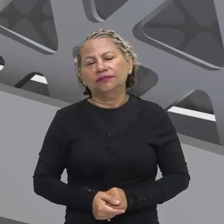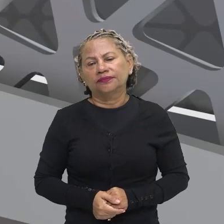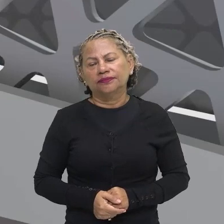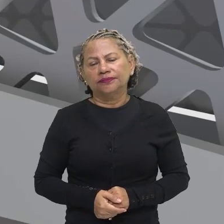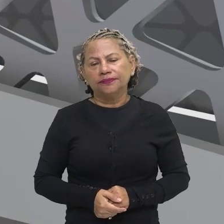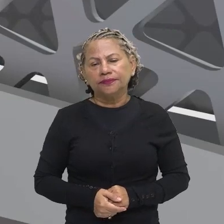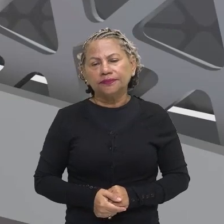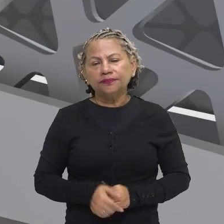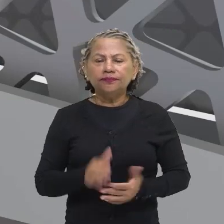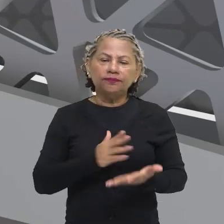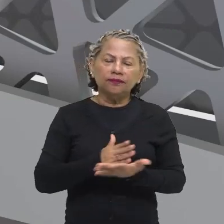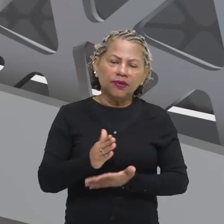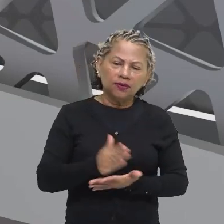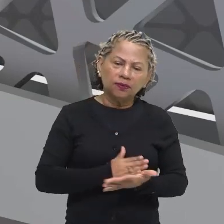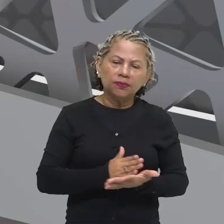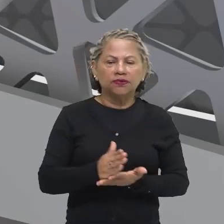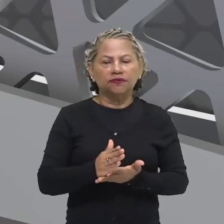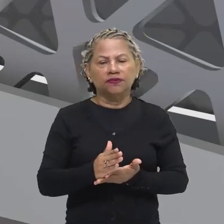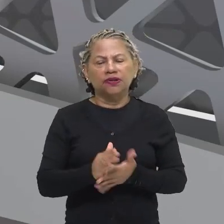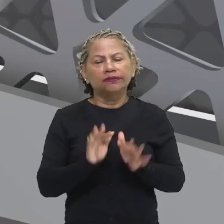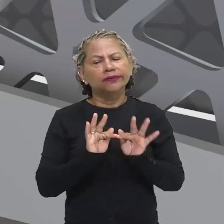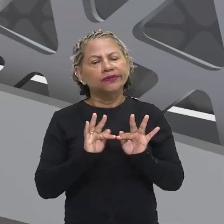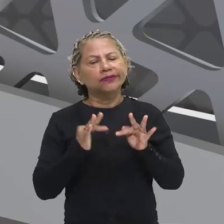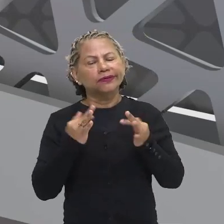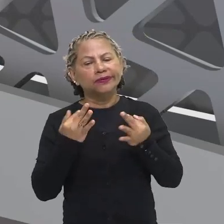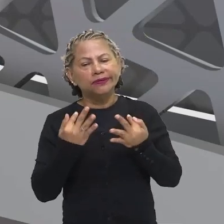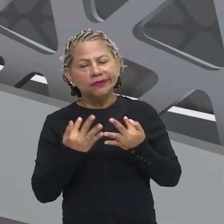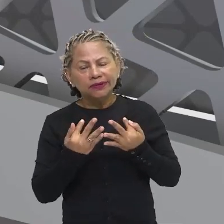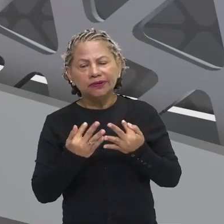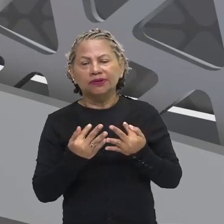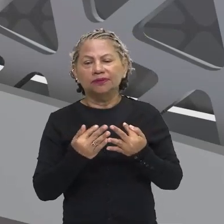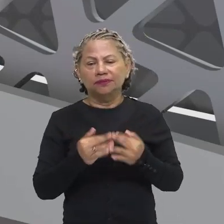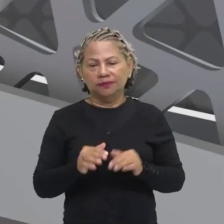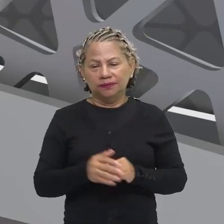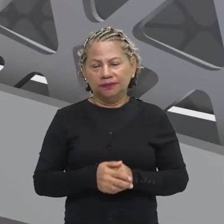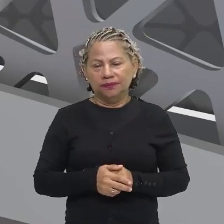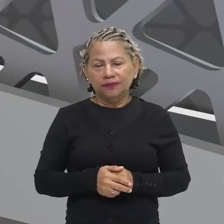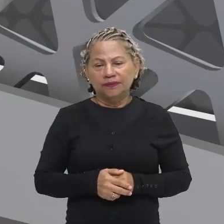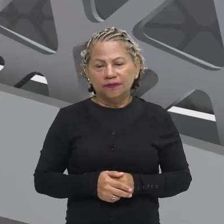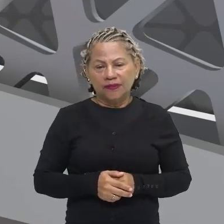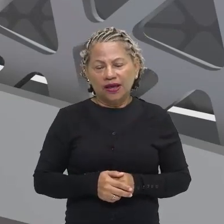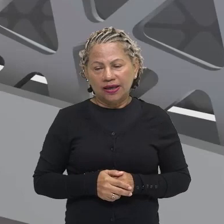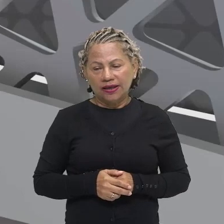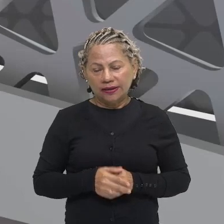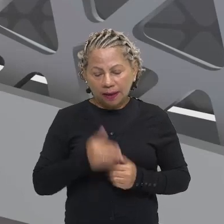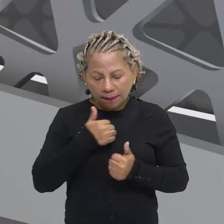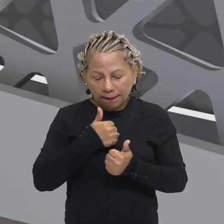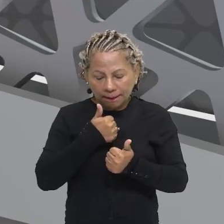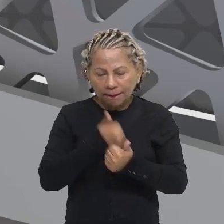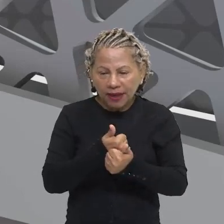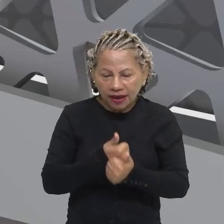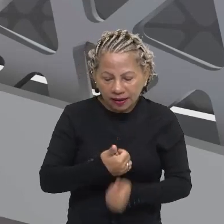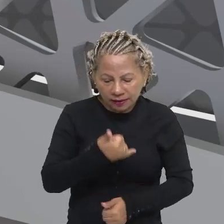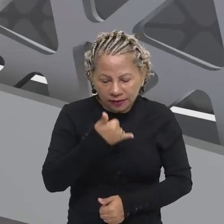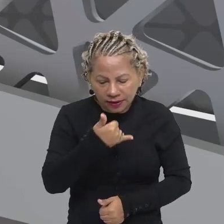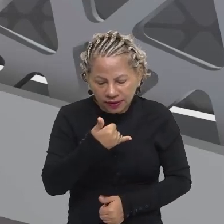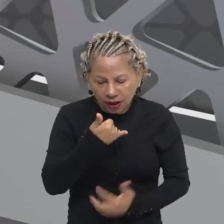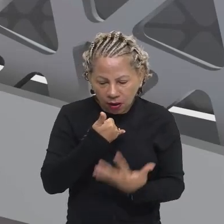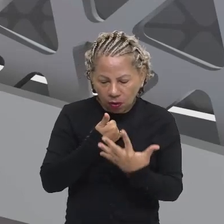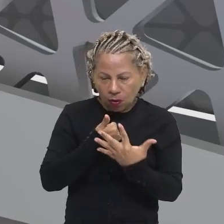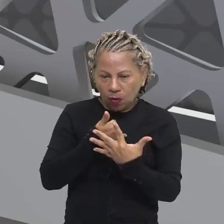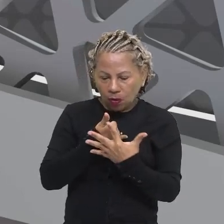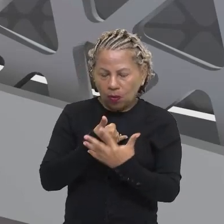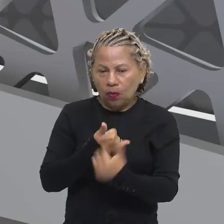vezes, uma simples fala nossa, perto até do nosso celular, ele já capta